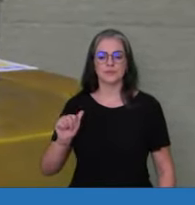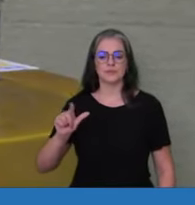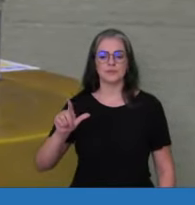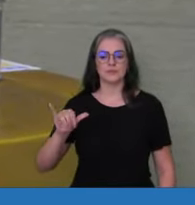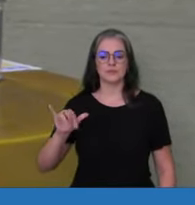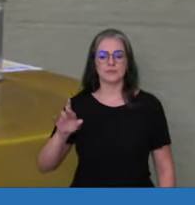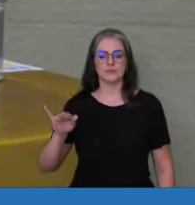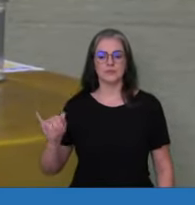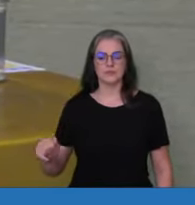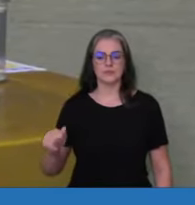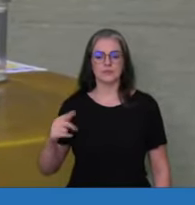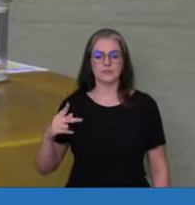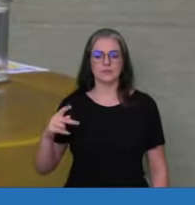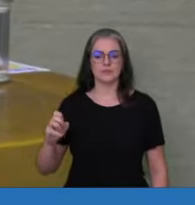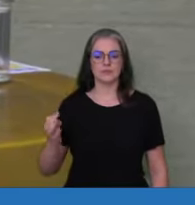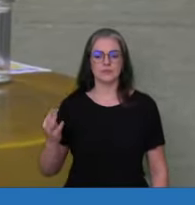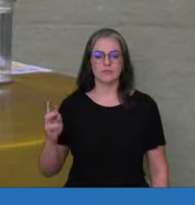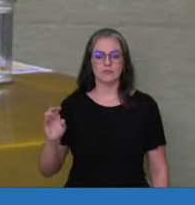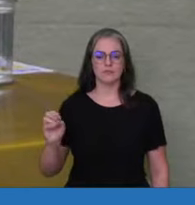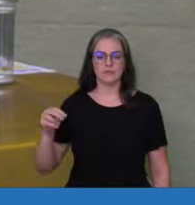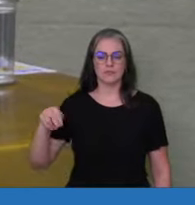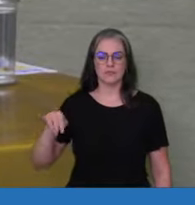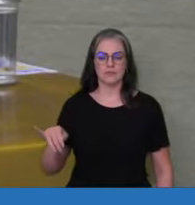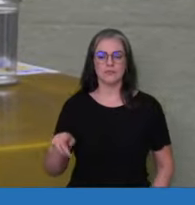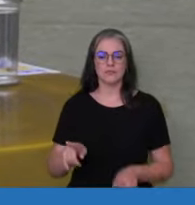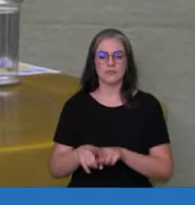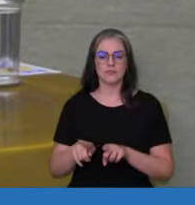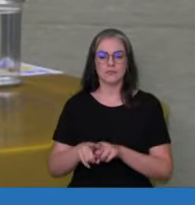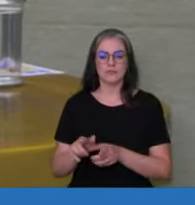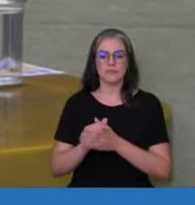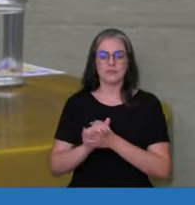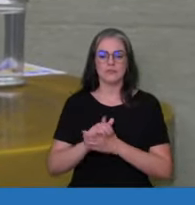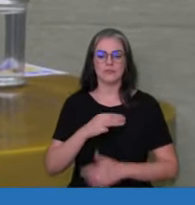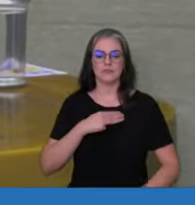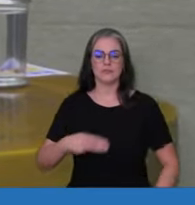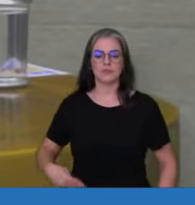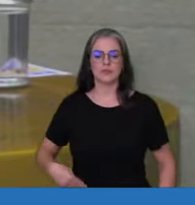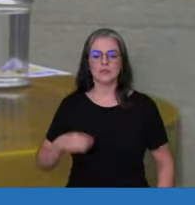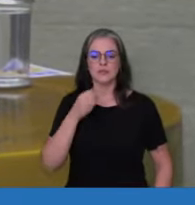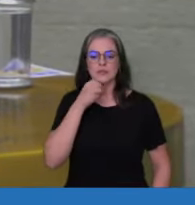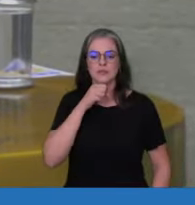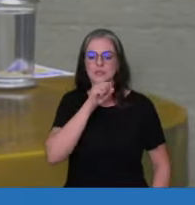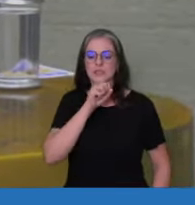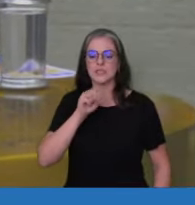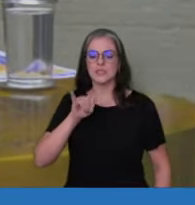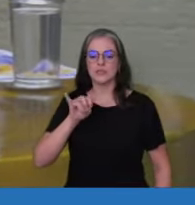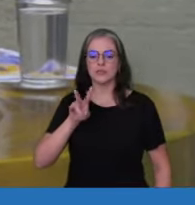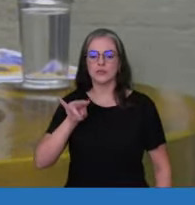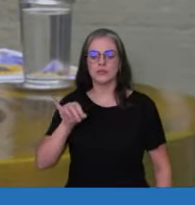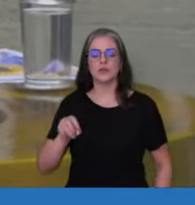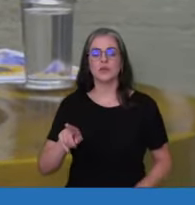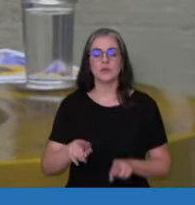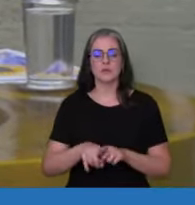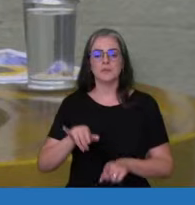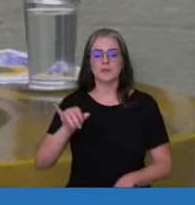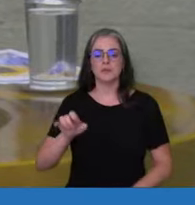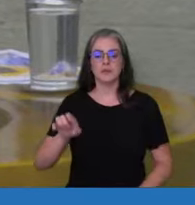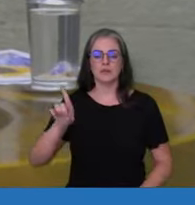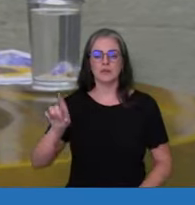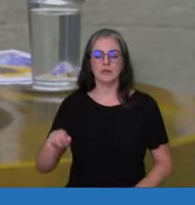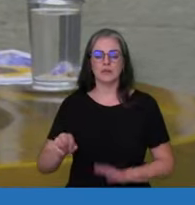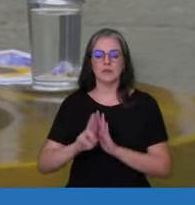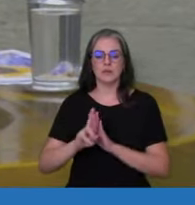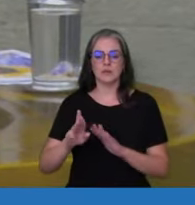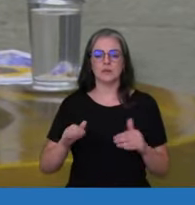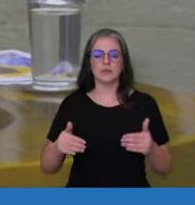Thalíria Petrone. Quero saudar o ministro Silvio Almeida, quero saudar a Ieda Leal, representante do Ministério da Igualdade